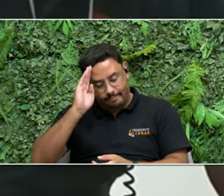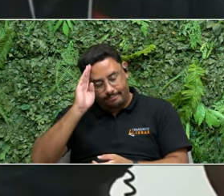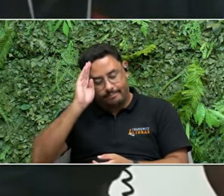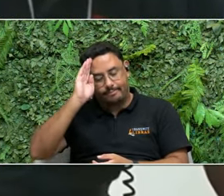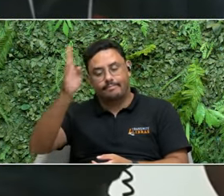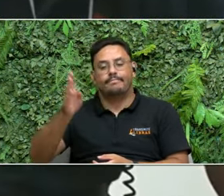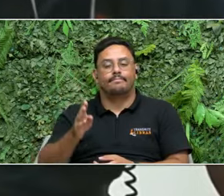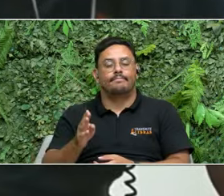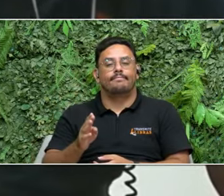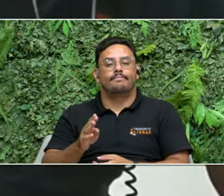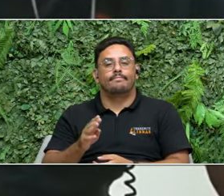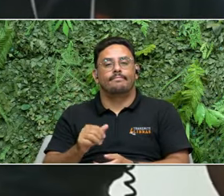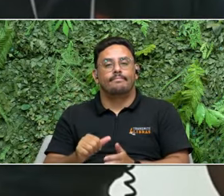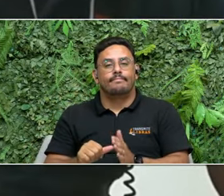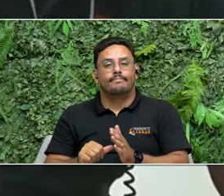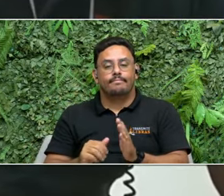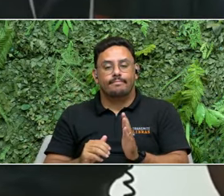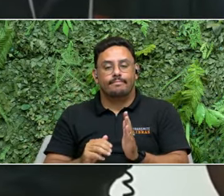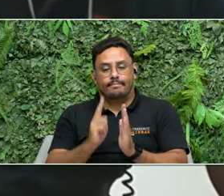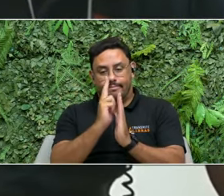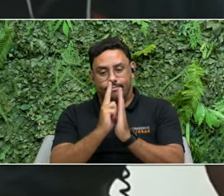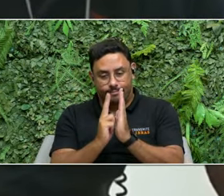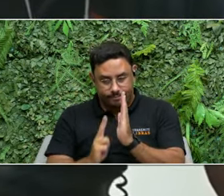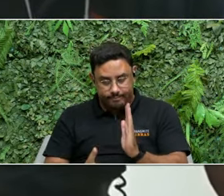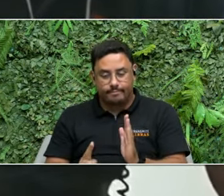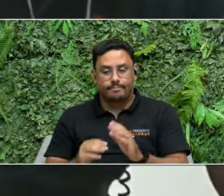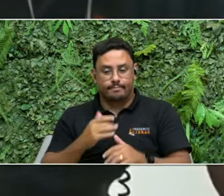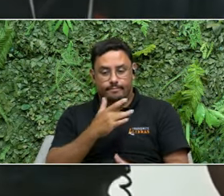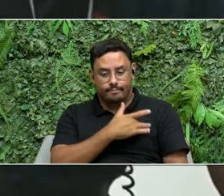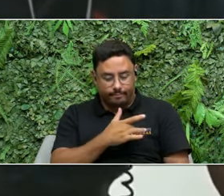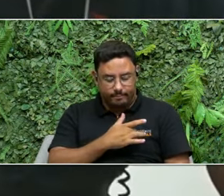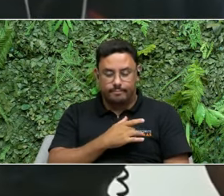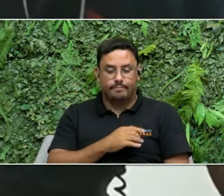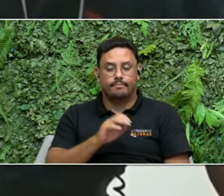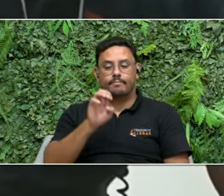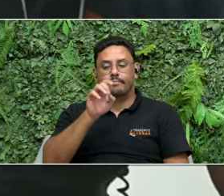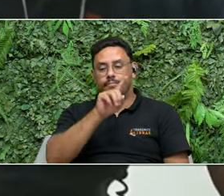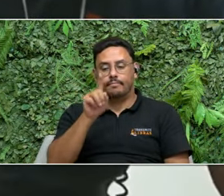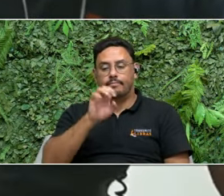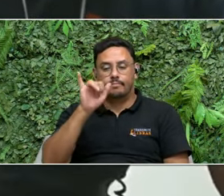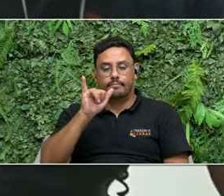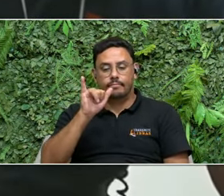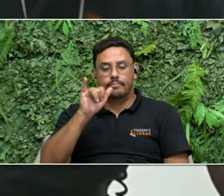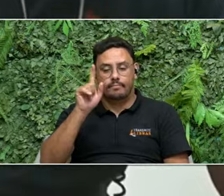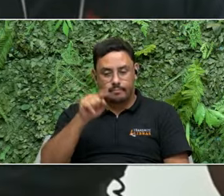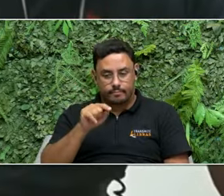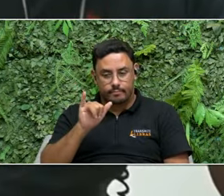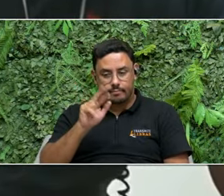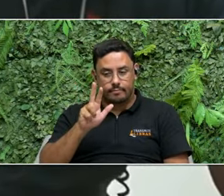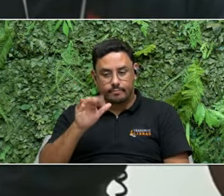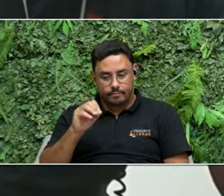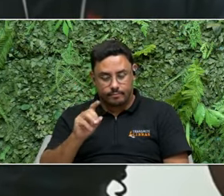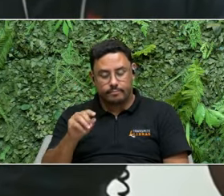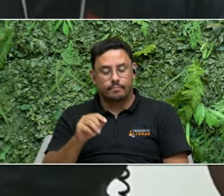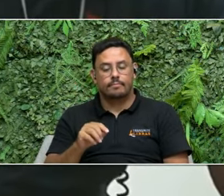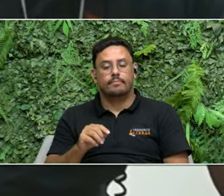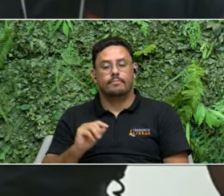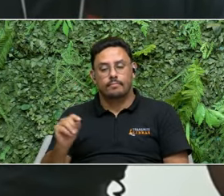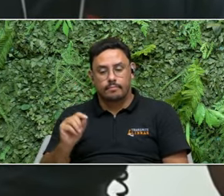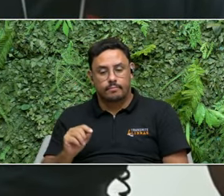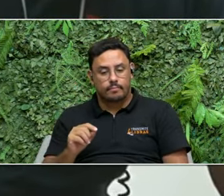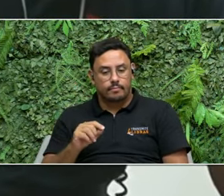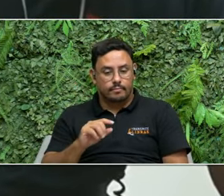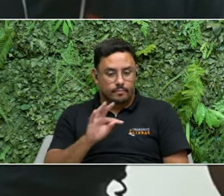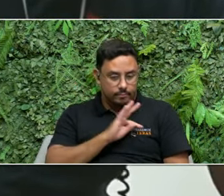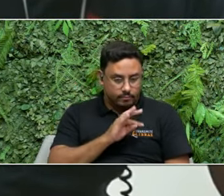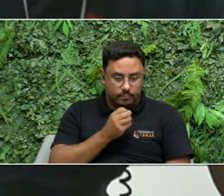no na escalação do time do Cruzeiro né Eh o o Zé Ivaldo ele definitivamente Olha que eu tô falando que o Zé Ivaldo é um Primor técnico